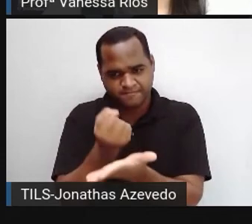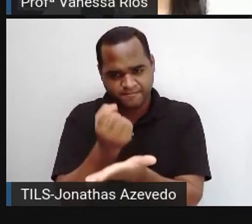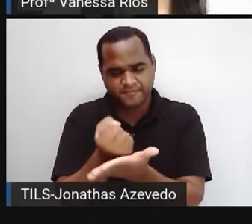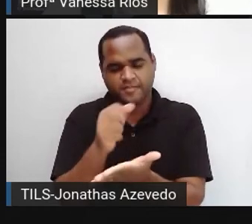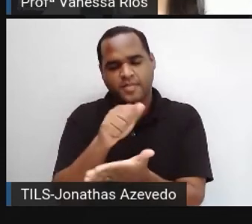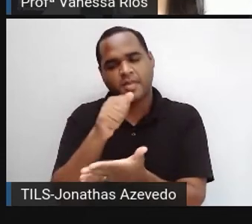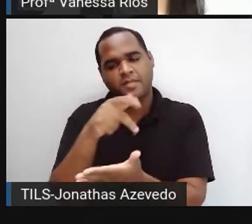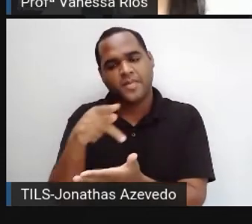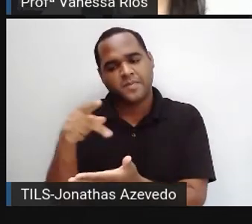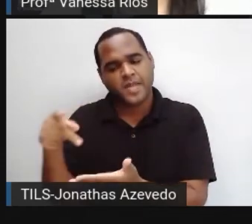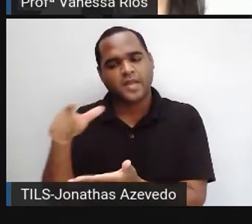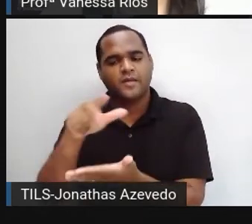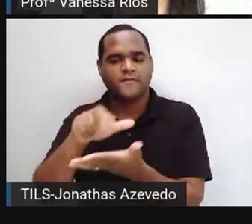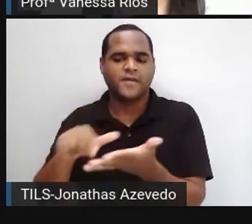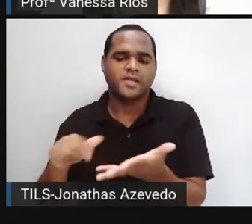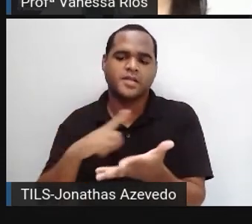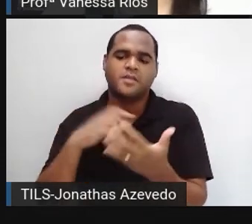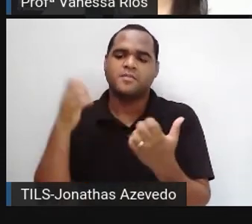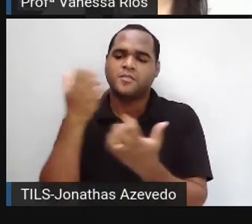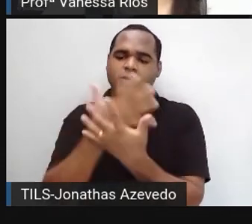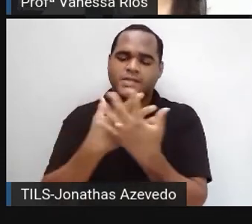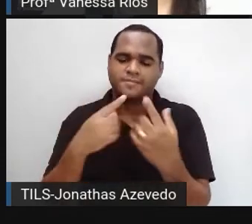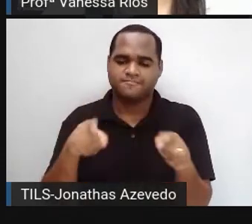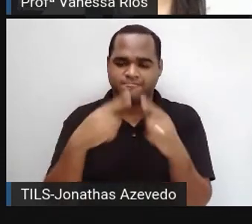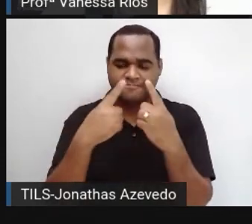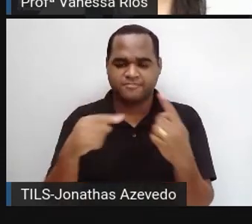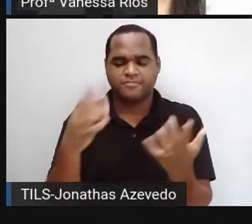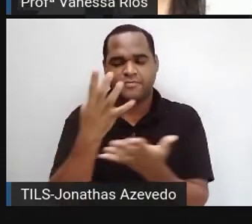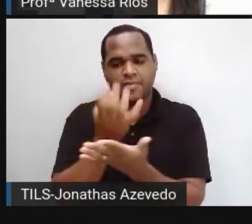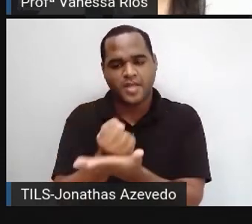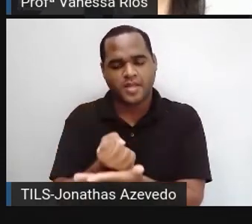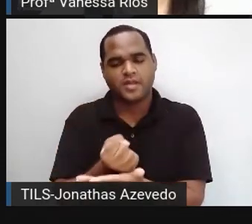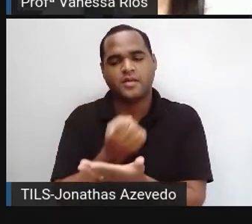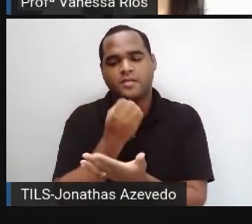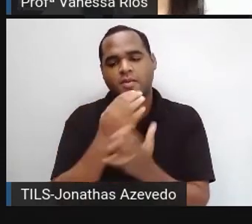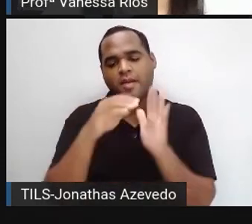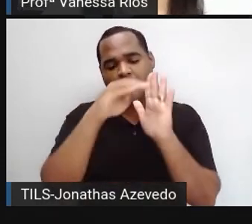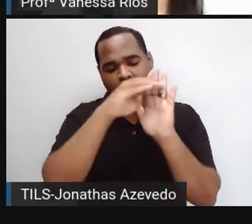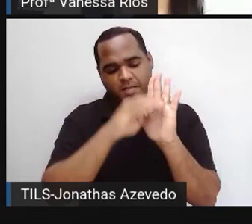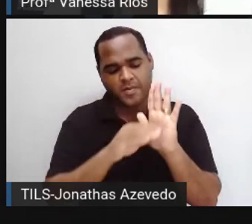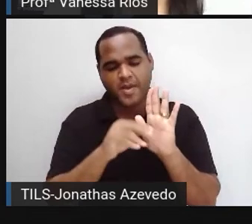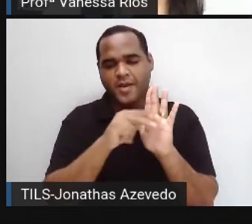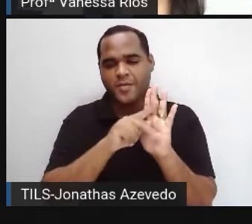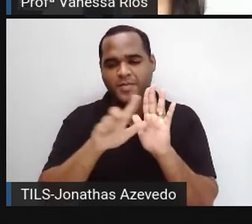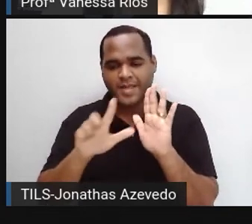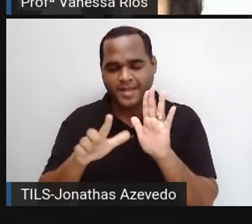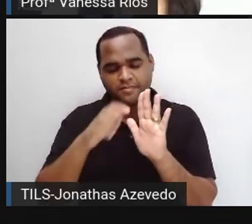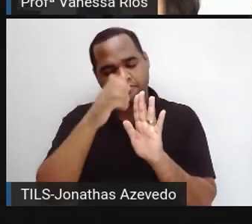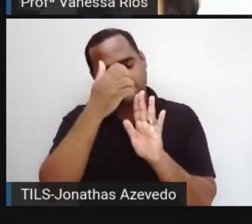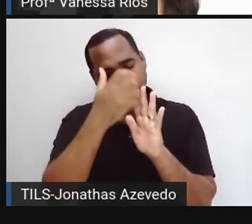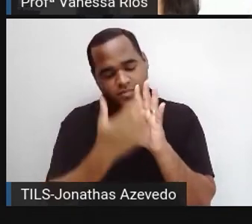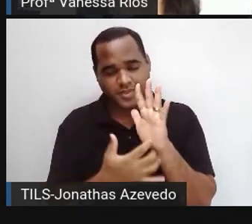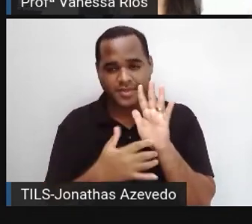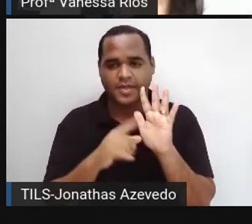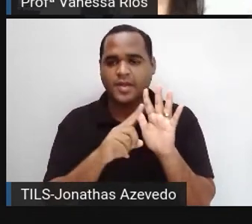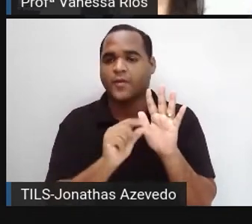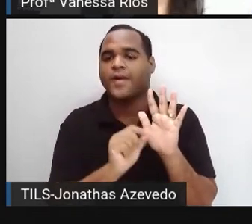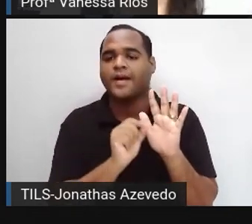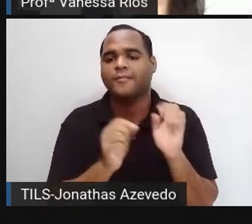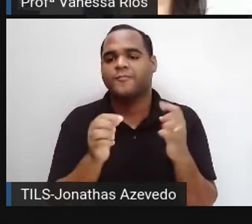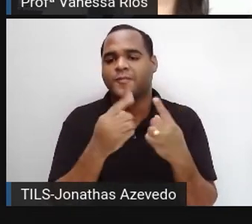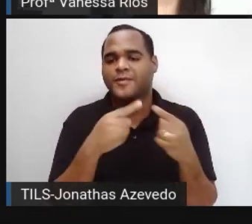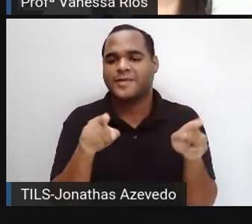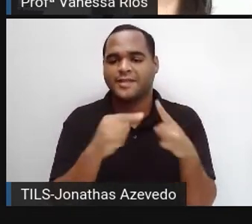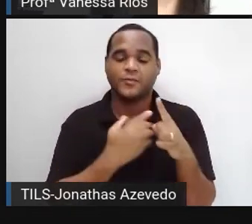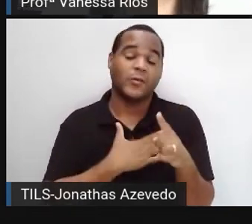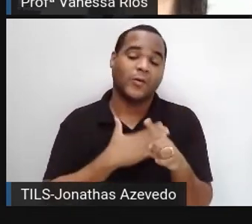de aplicativos, diversas músicas, produzir uma lista com essas músicas, das suas músicas preferidas, deixar